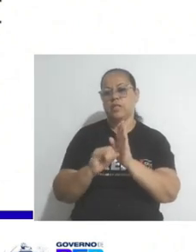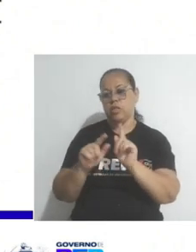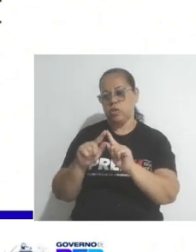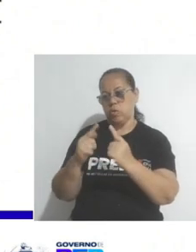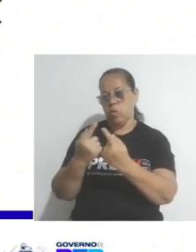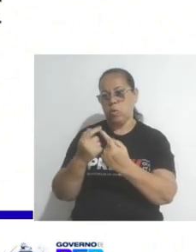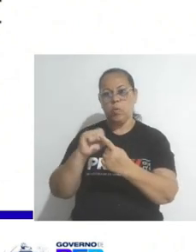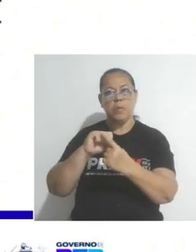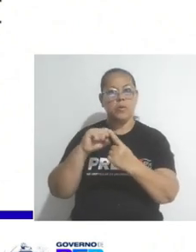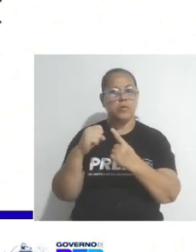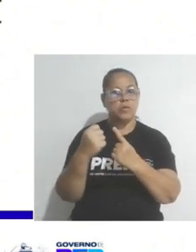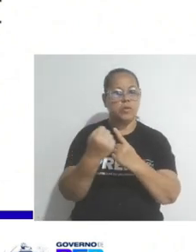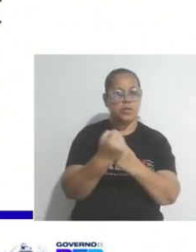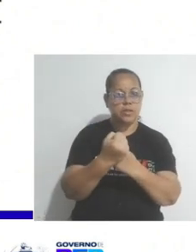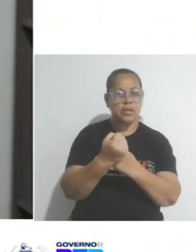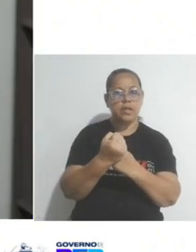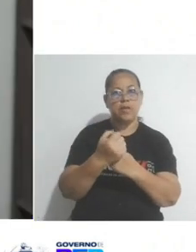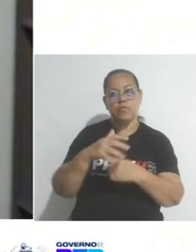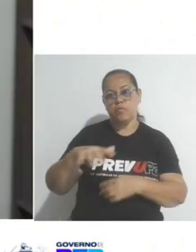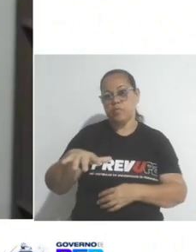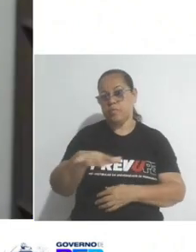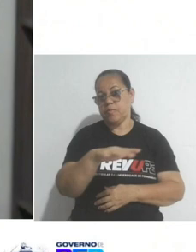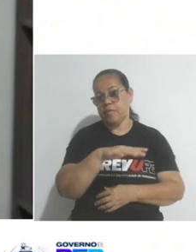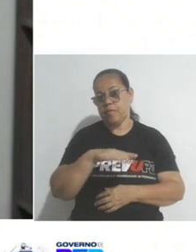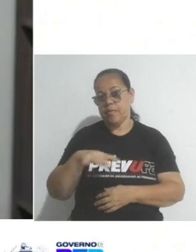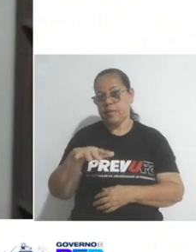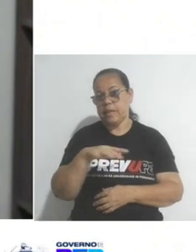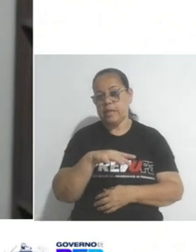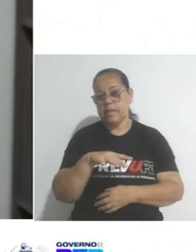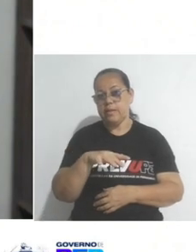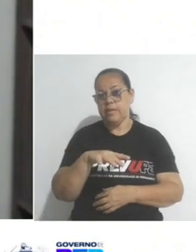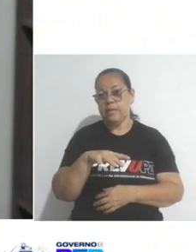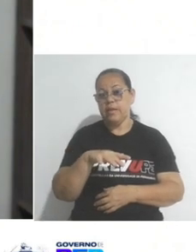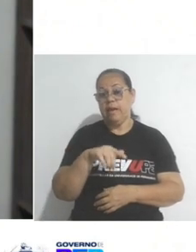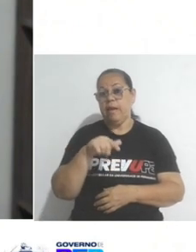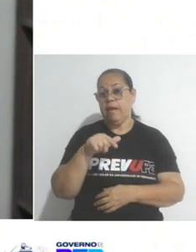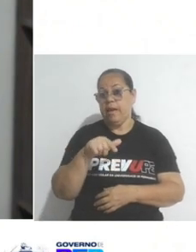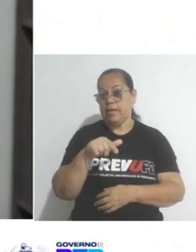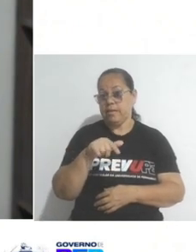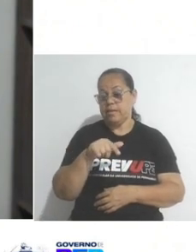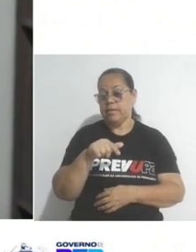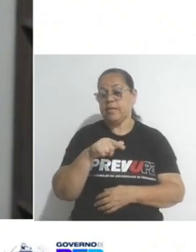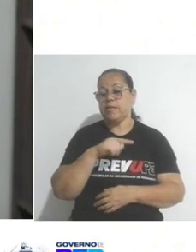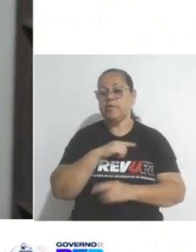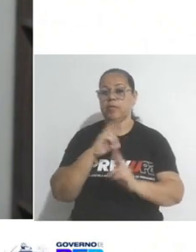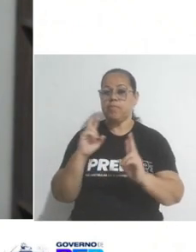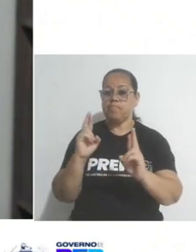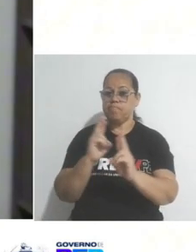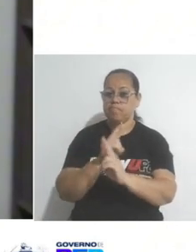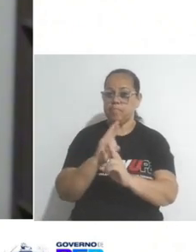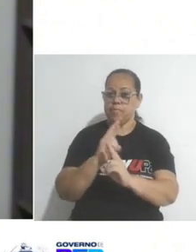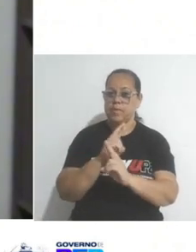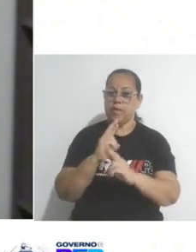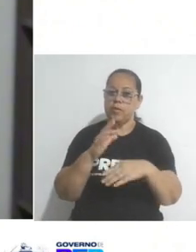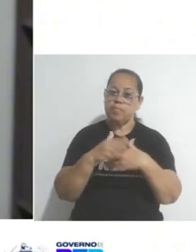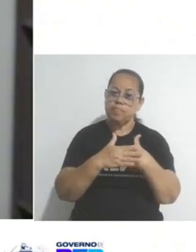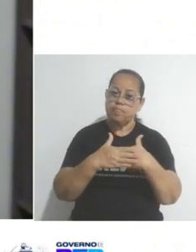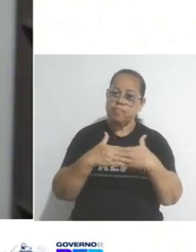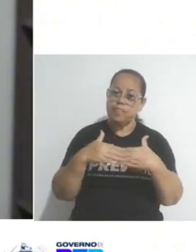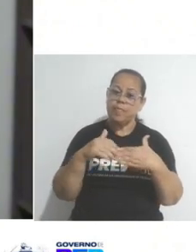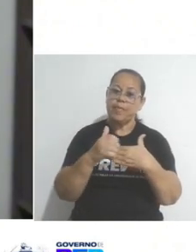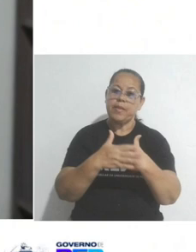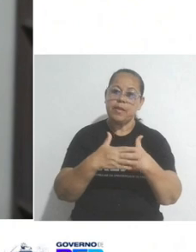social e seu espaço O espaço permeado por relações afetivas é